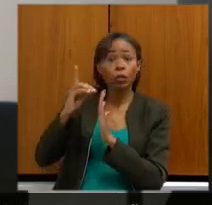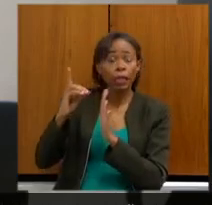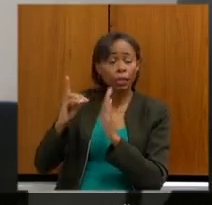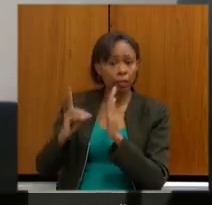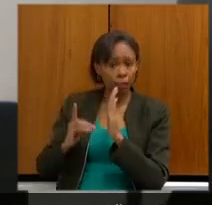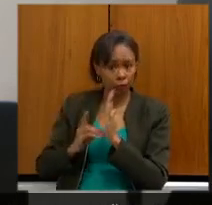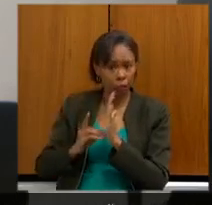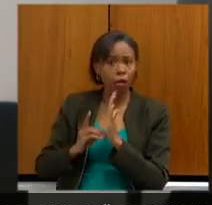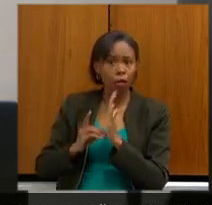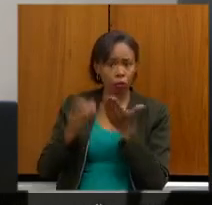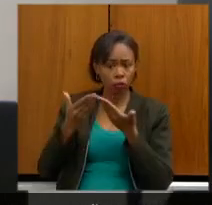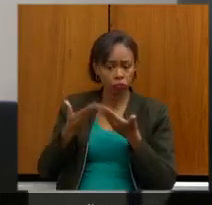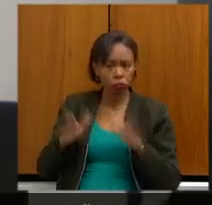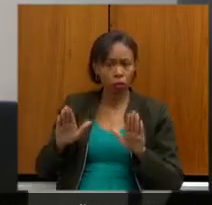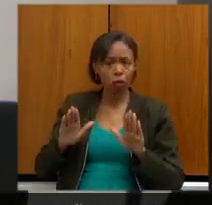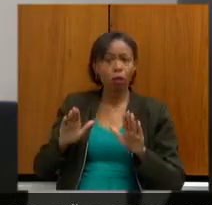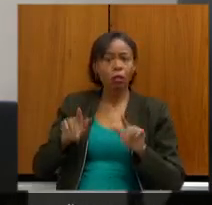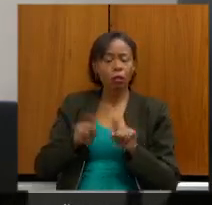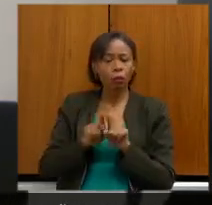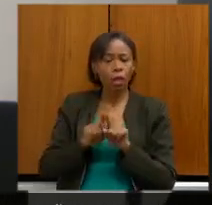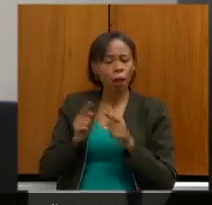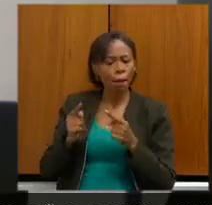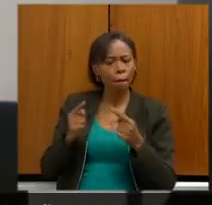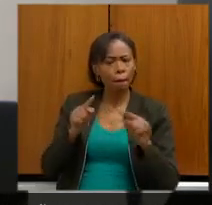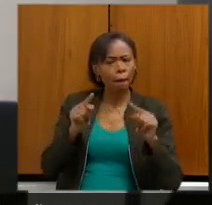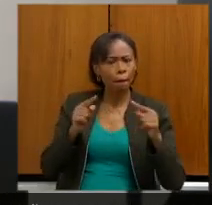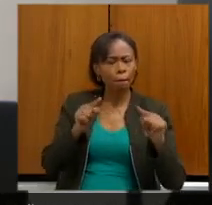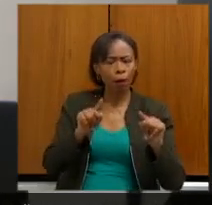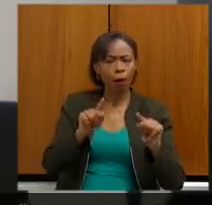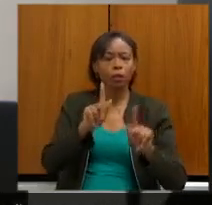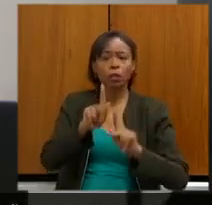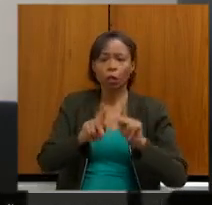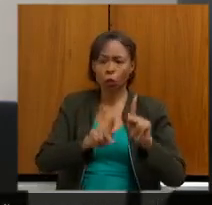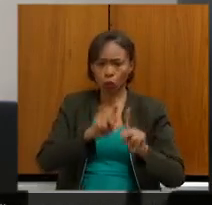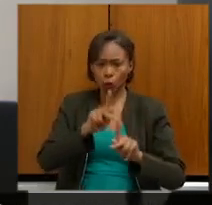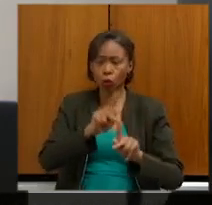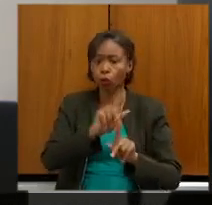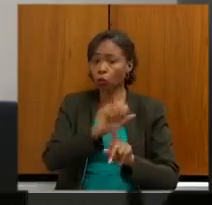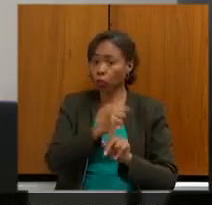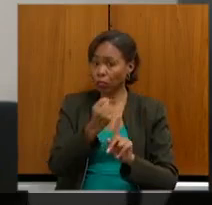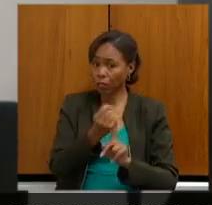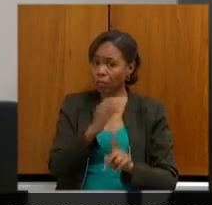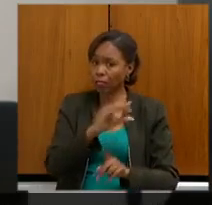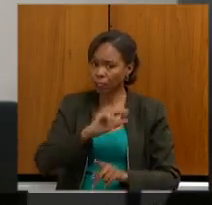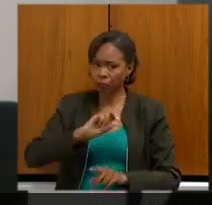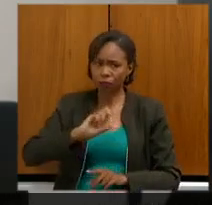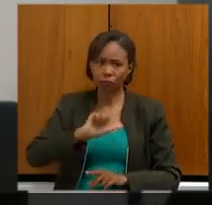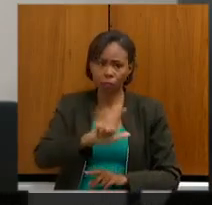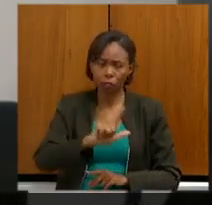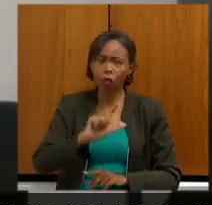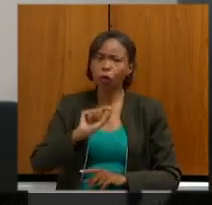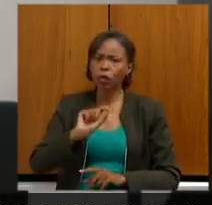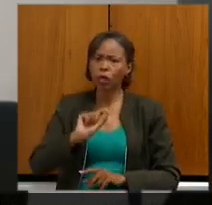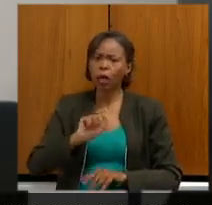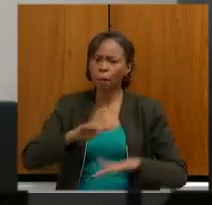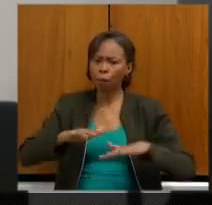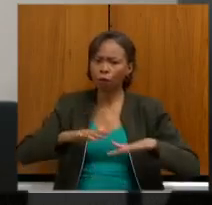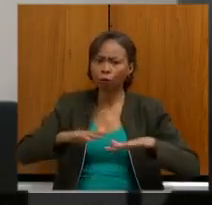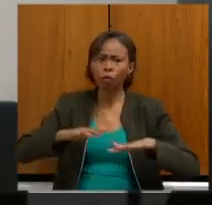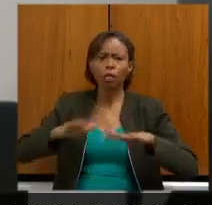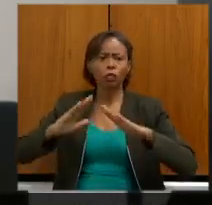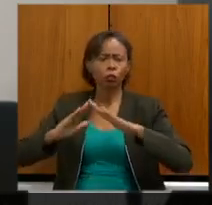nasce de um decreto mais uma provocação a civil organizada movimento de moradia ambientalistas